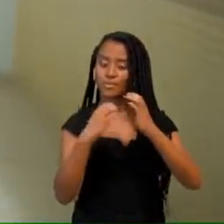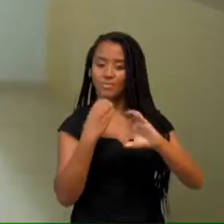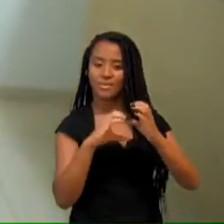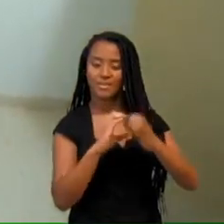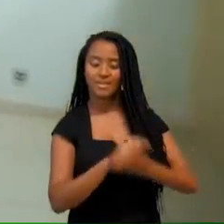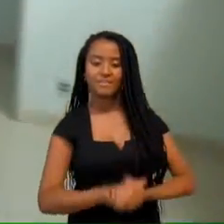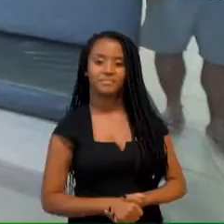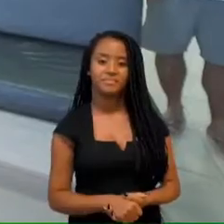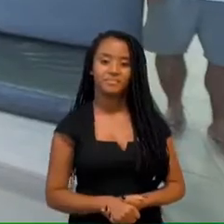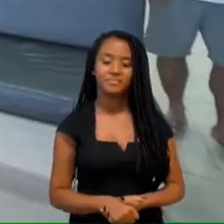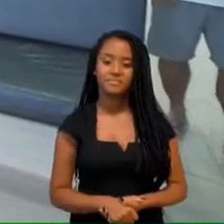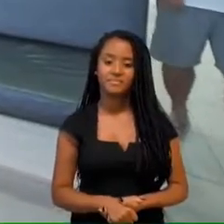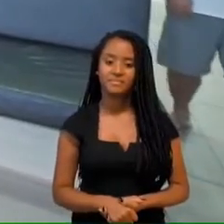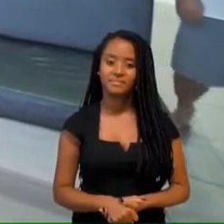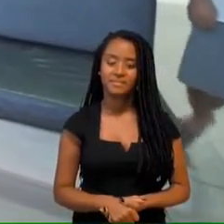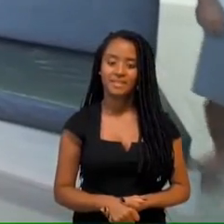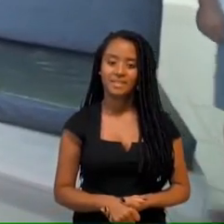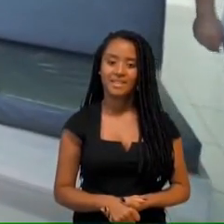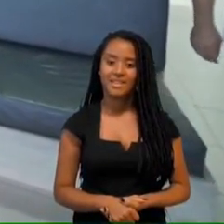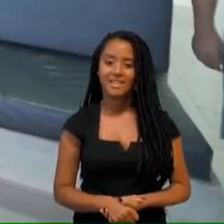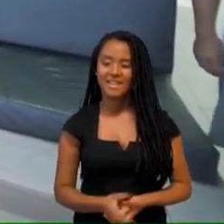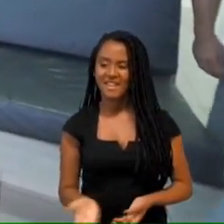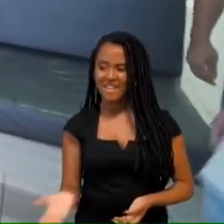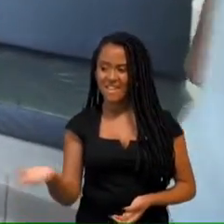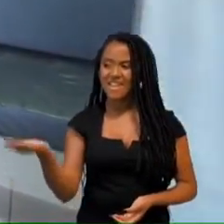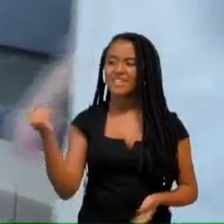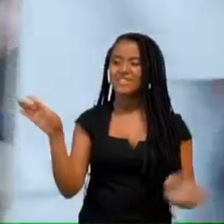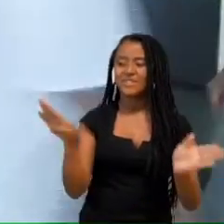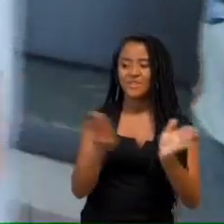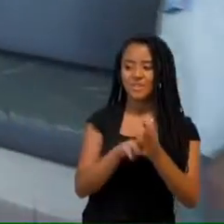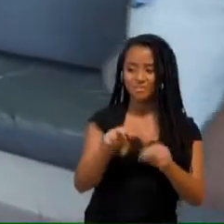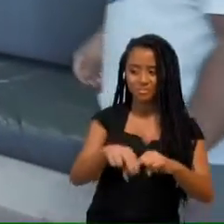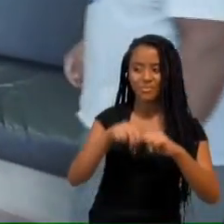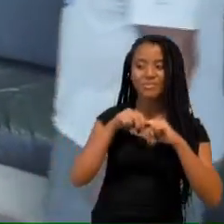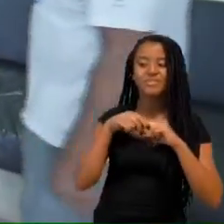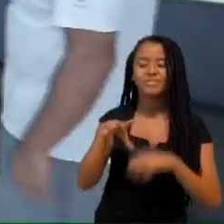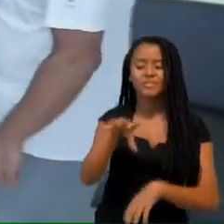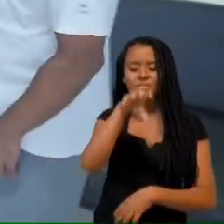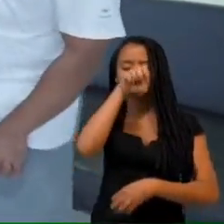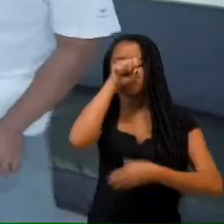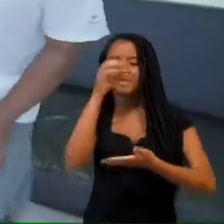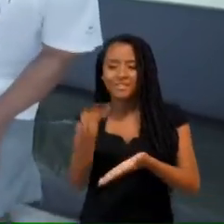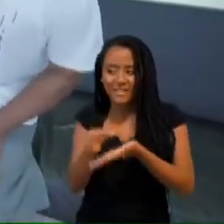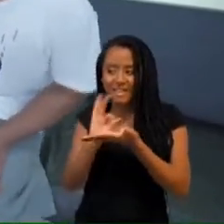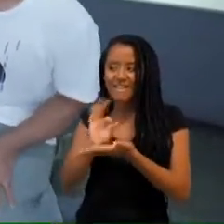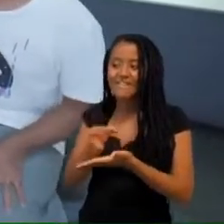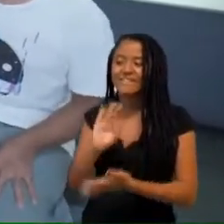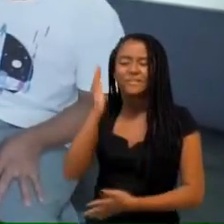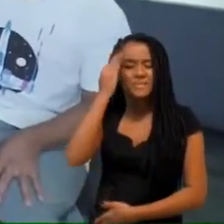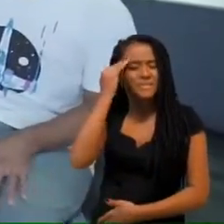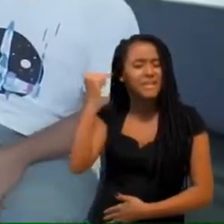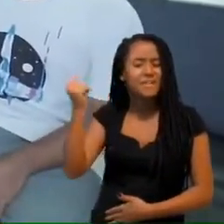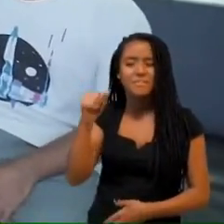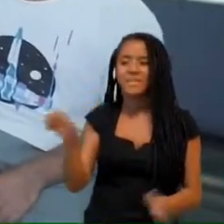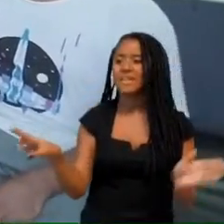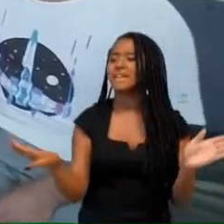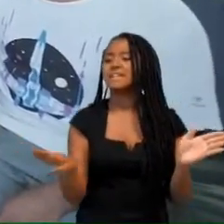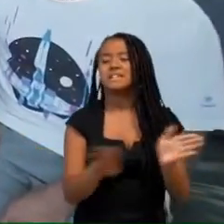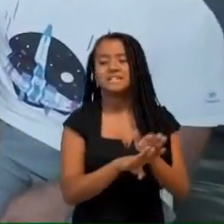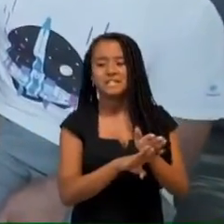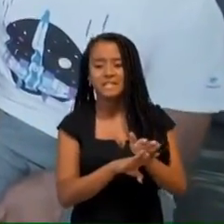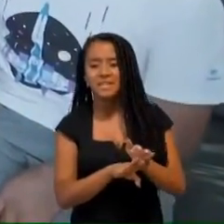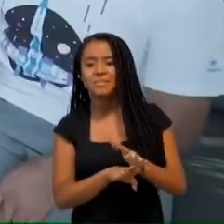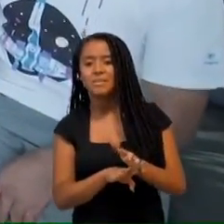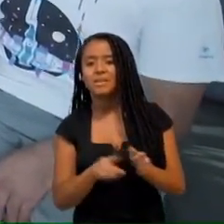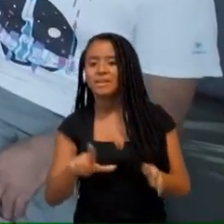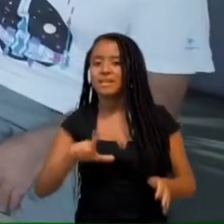soui ah veio pelo cheiro do café também né Eu sabia ó sempre chega gente